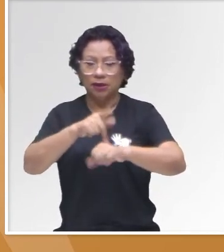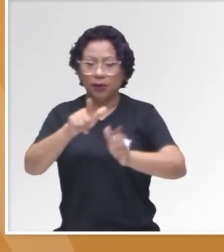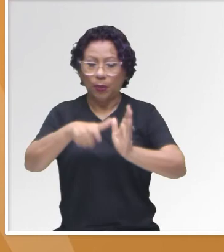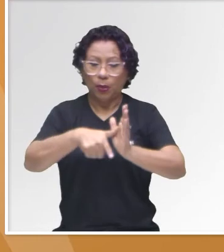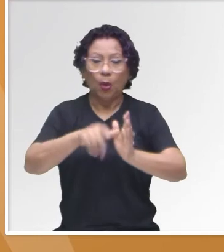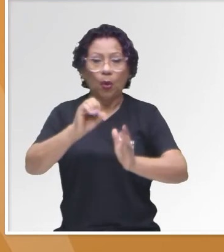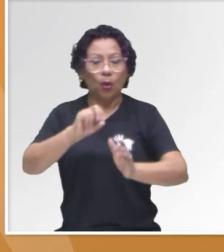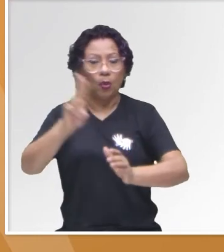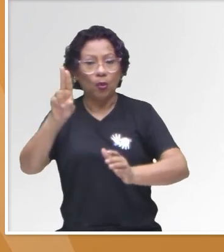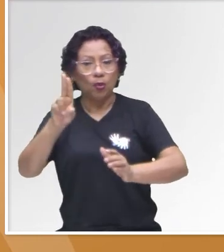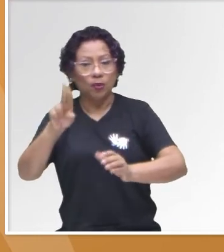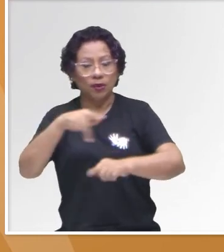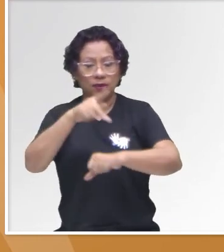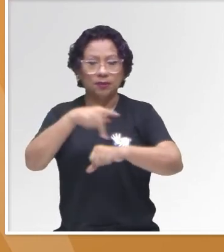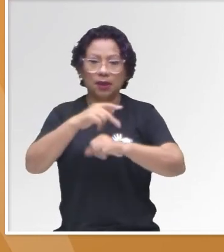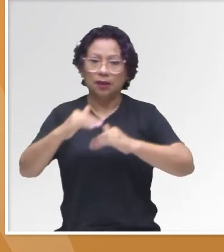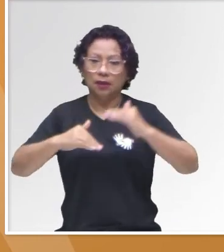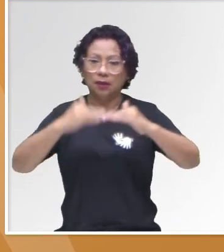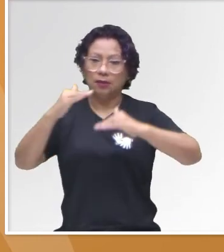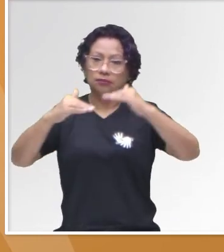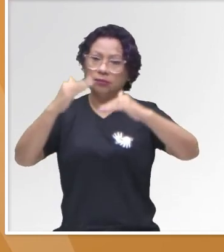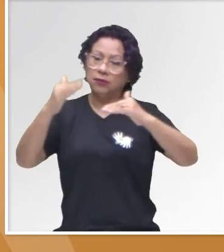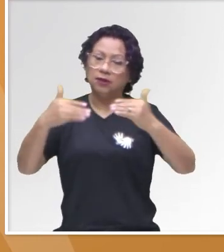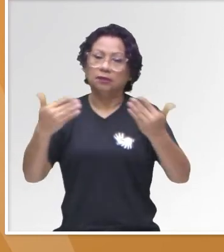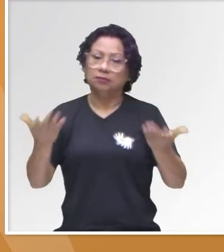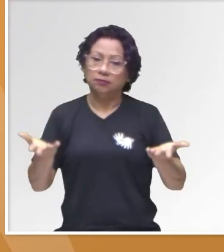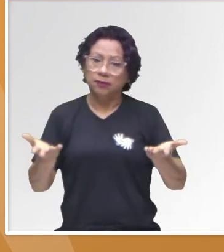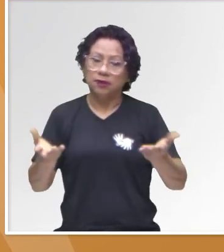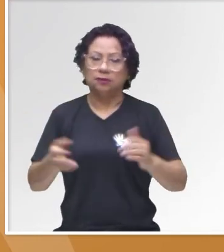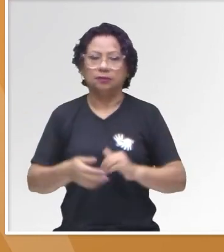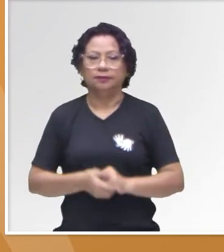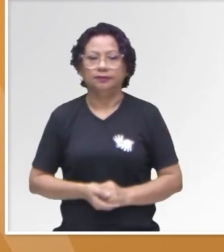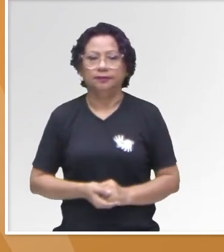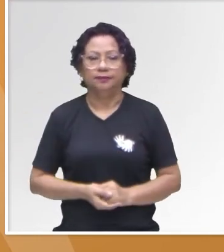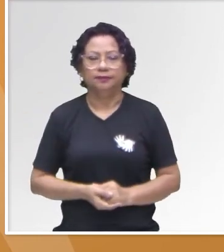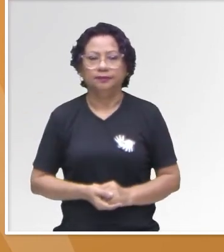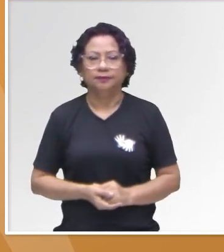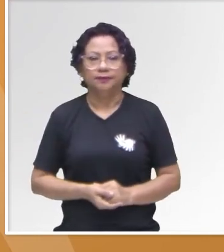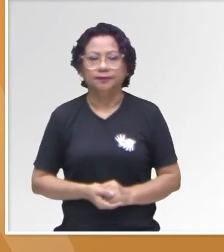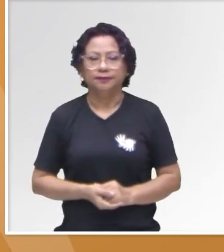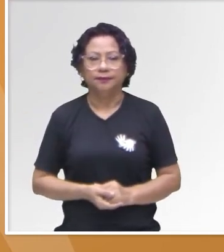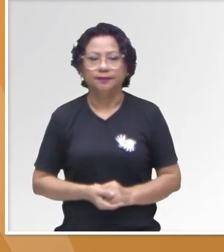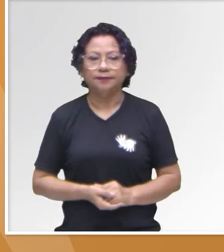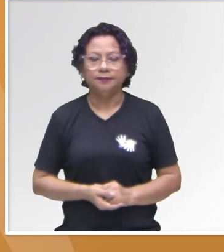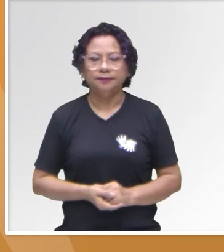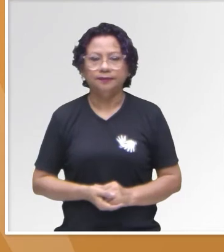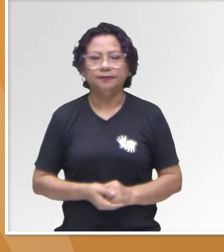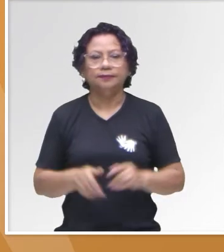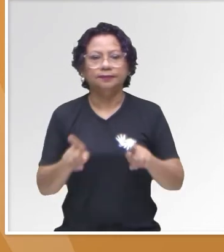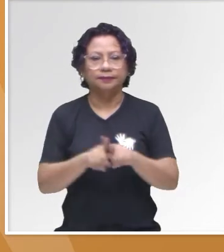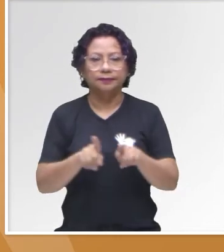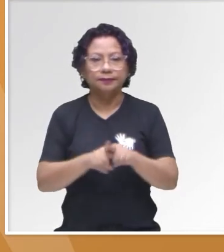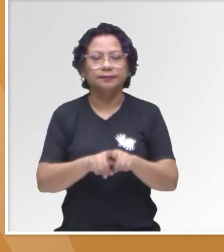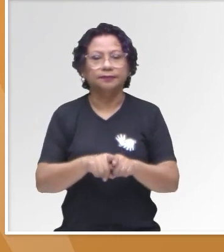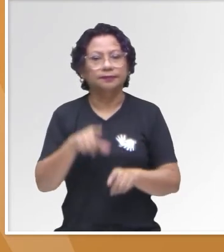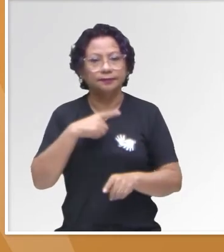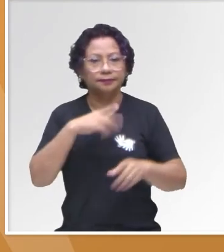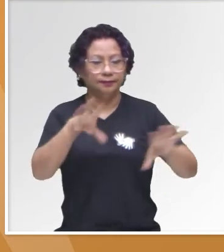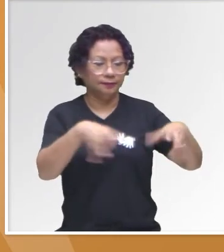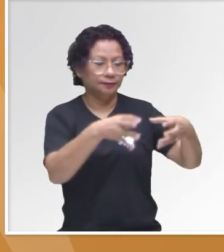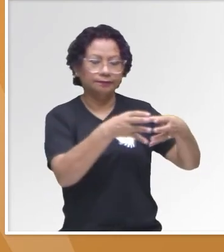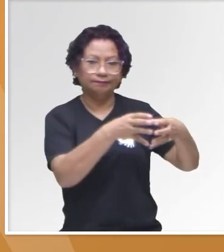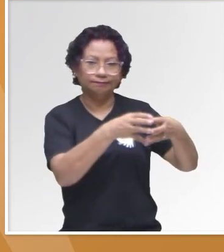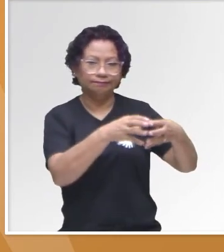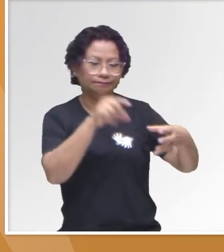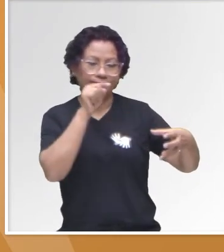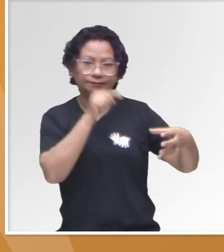econômica dele, né? Um país desenvolvido, entre outras características. Aí nós temos os BRICS, né? Mas o que tem a ver